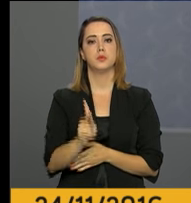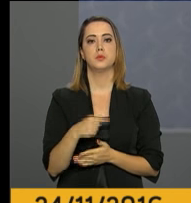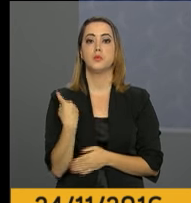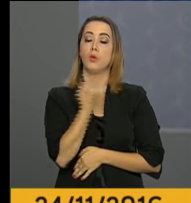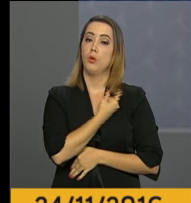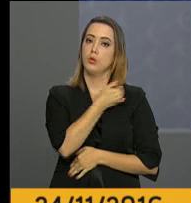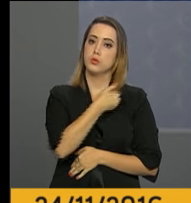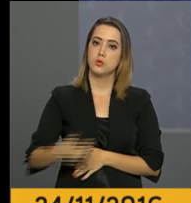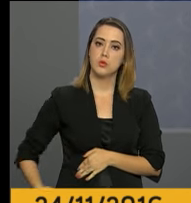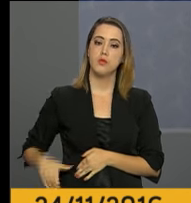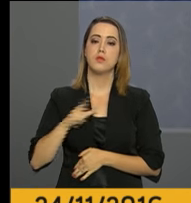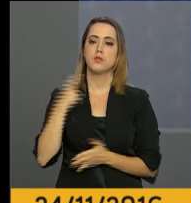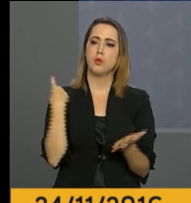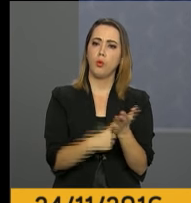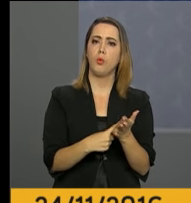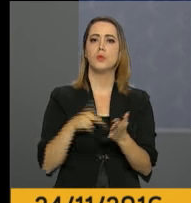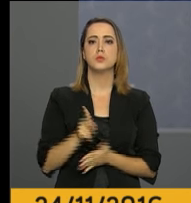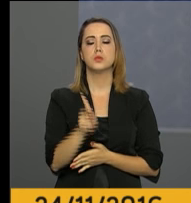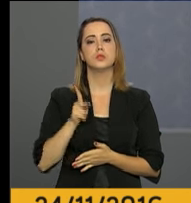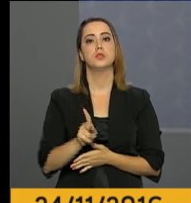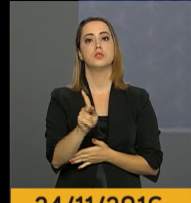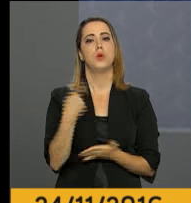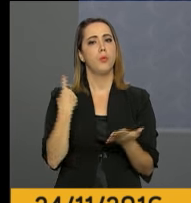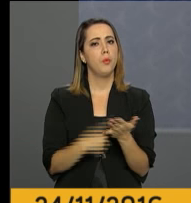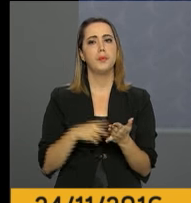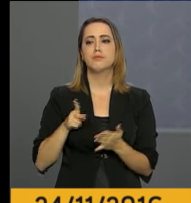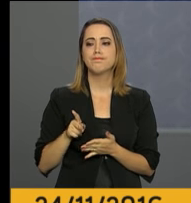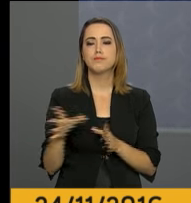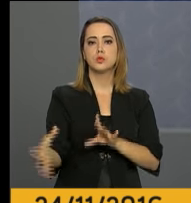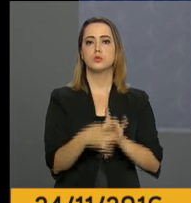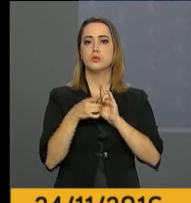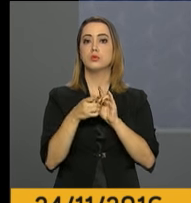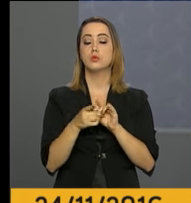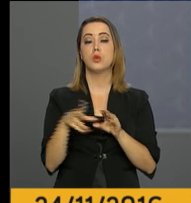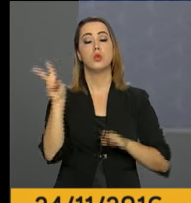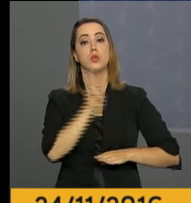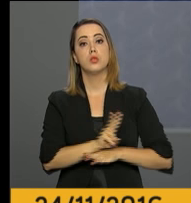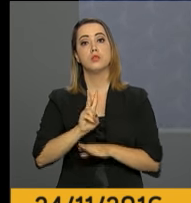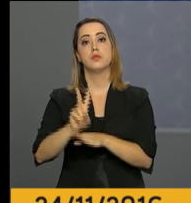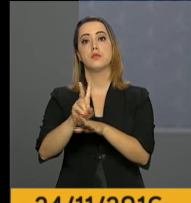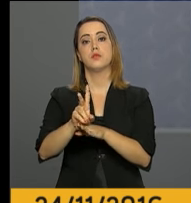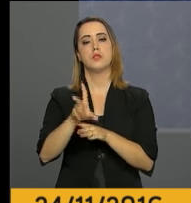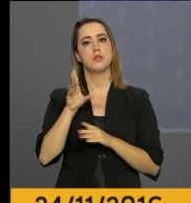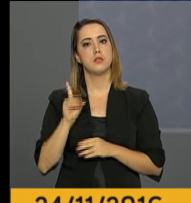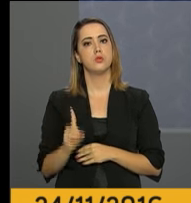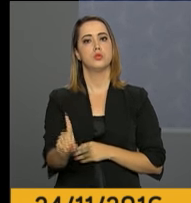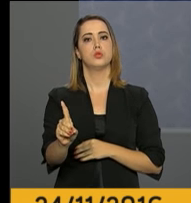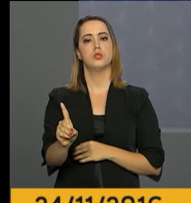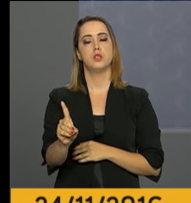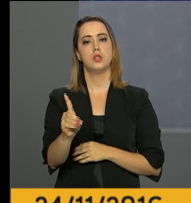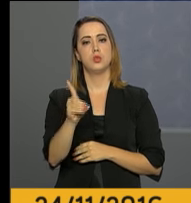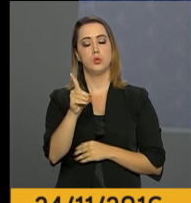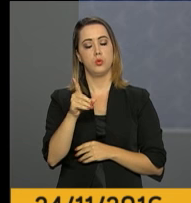nosso governo tem compromisso firme compromisso inarredável com a defesa da dignidade do trabalhador e com